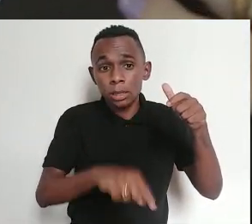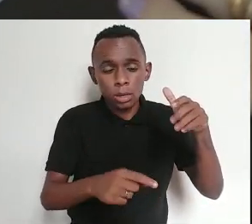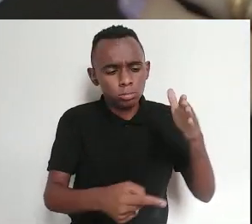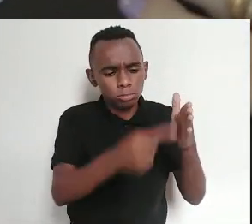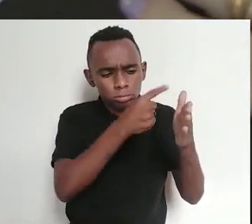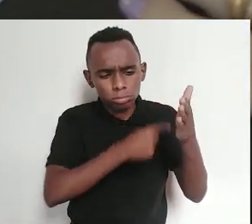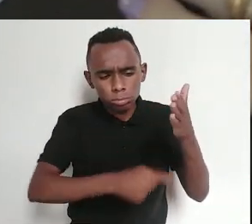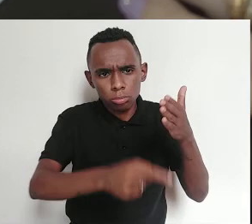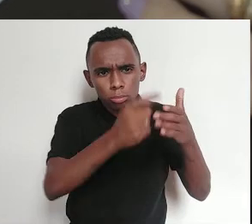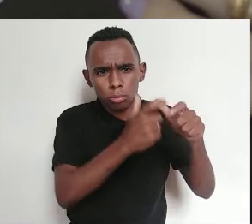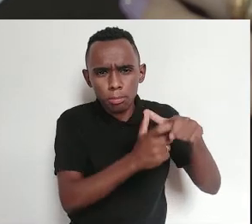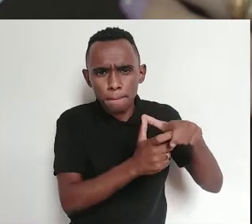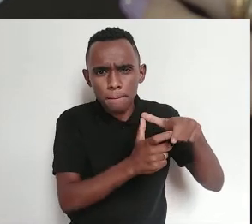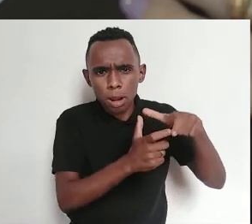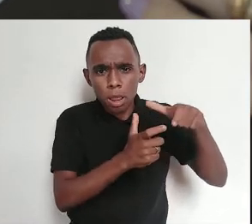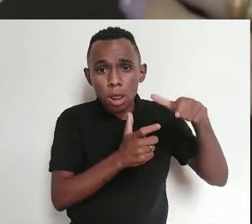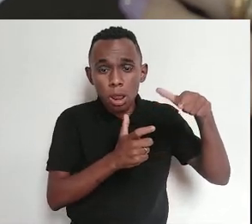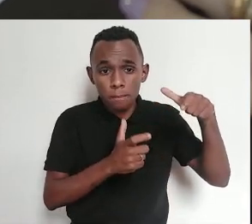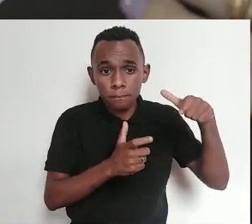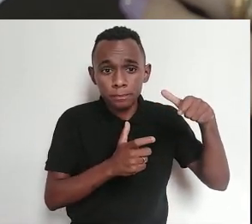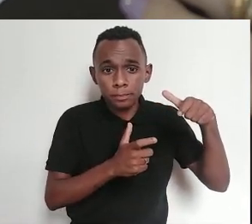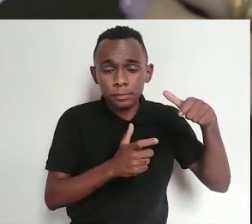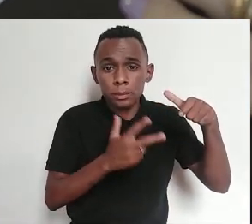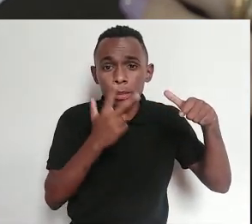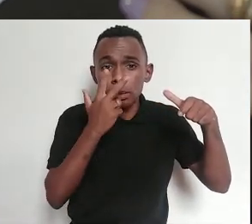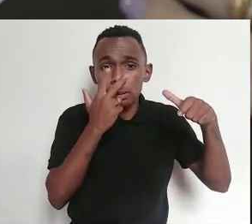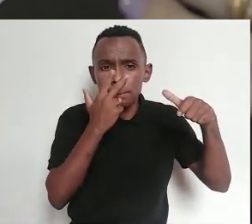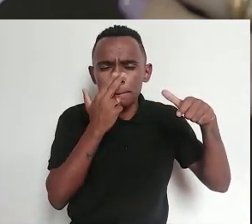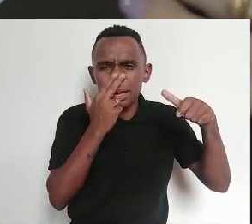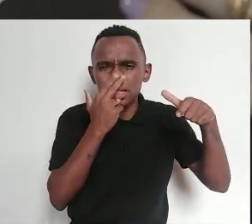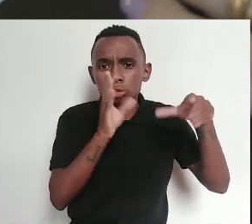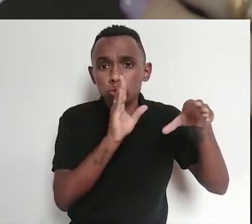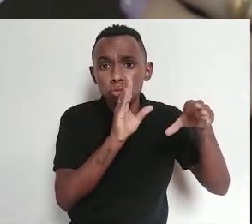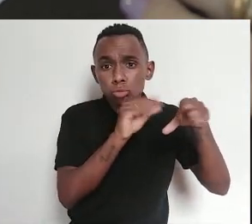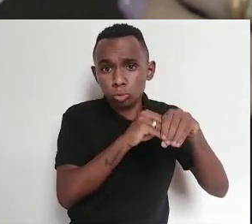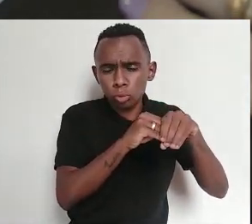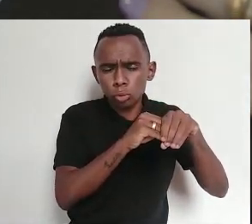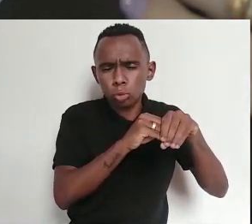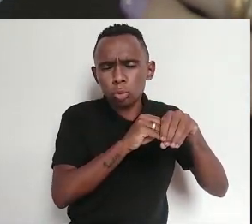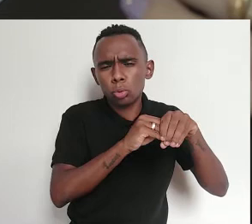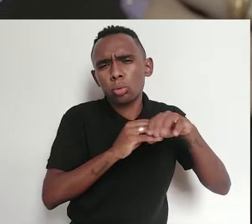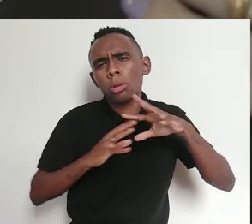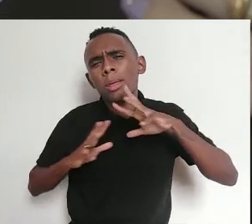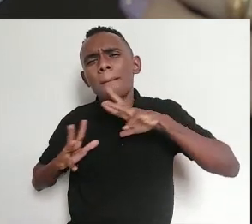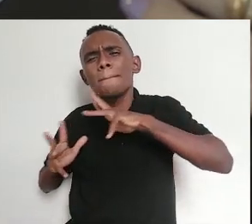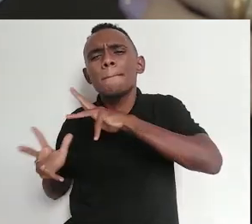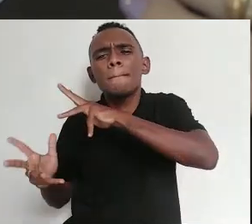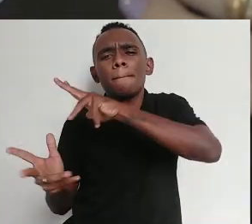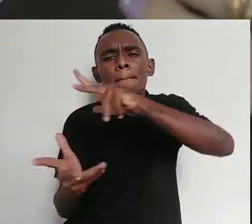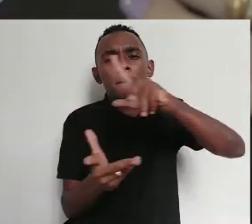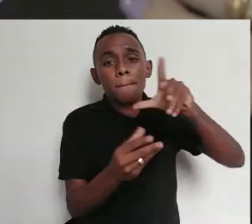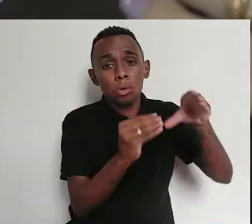que contém um todo, é como se ela tivesse contida dentro dela todo o universo.